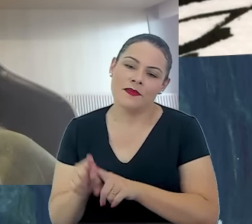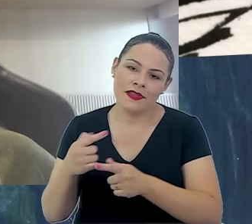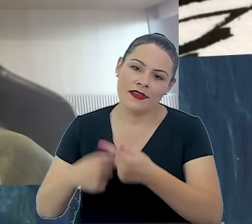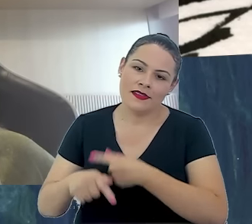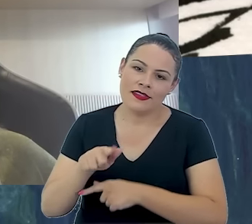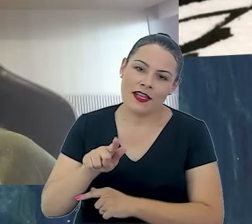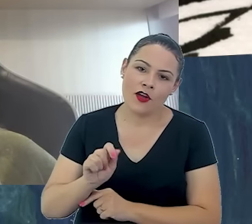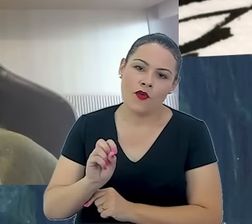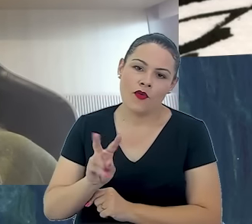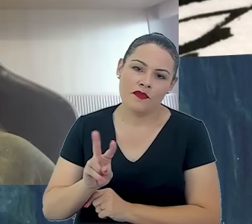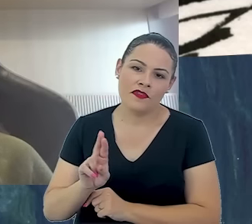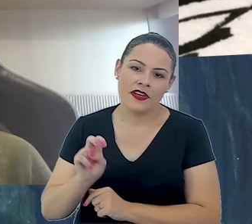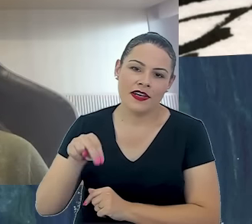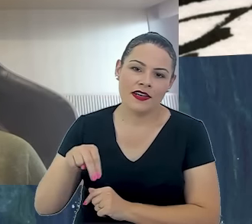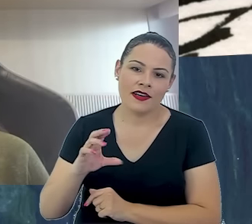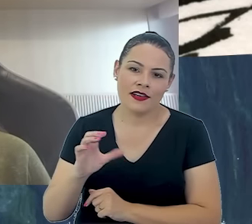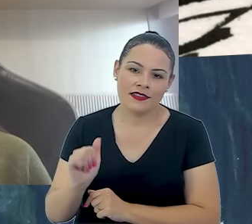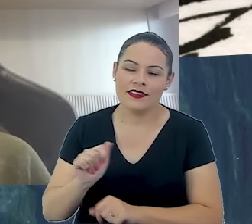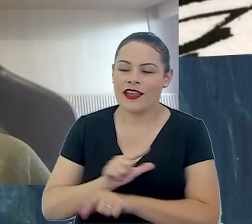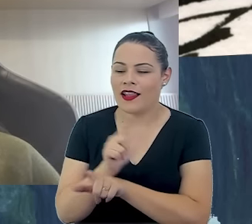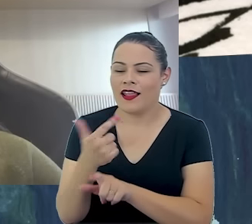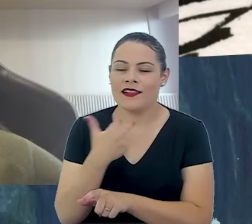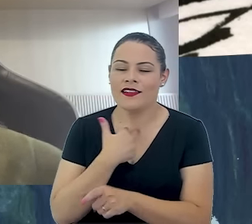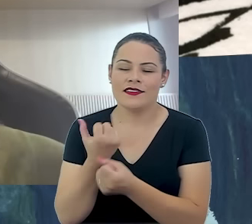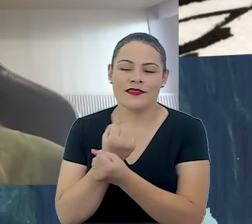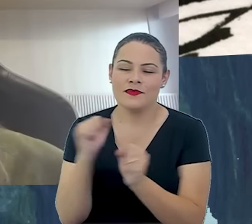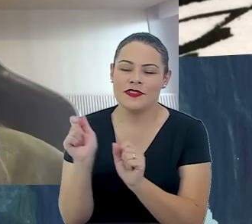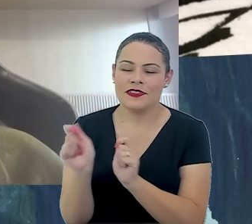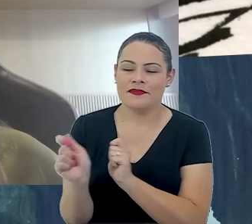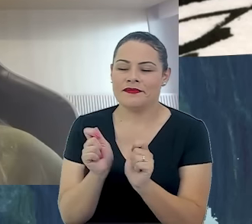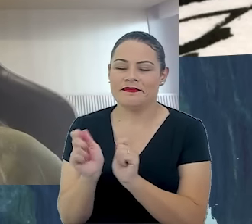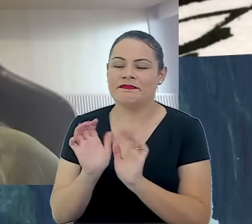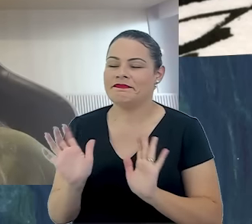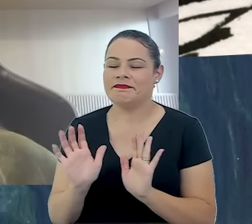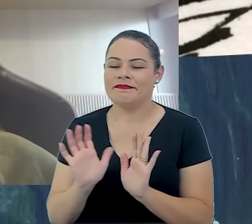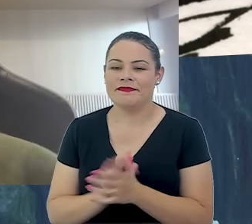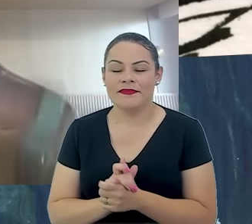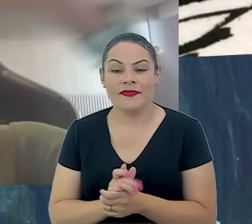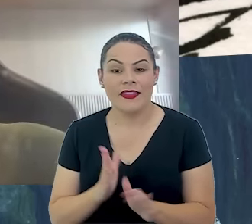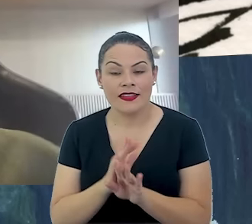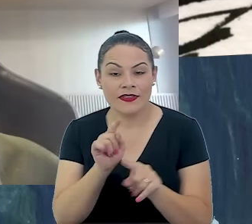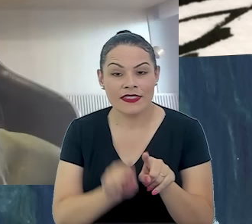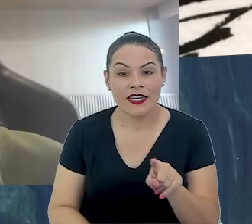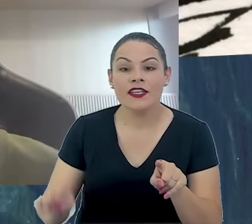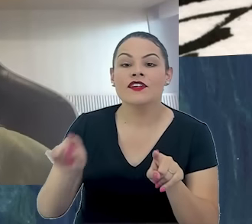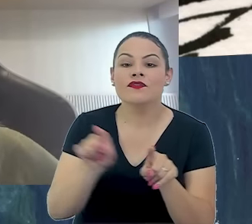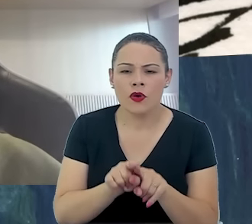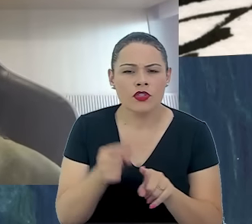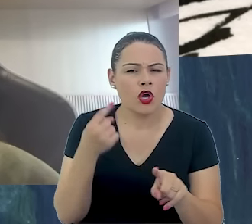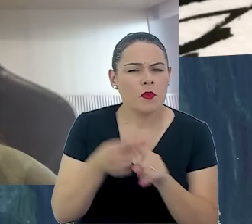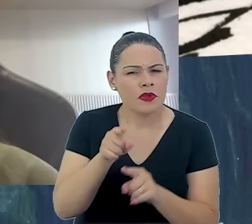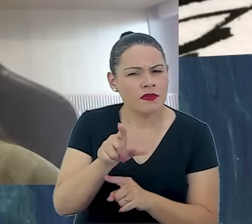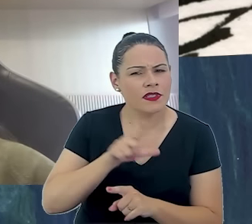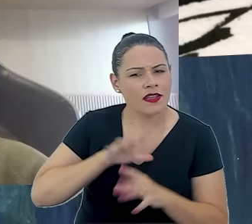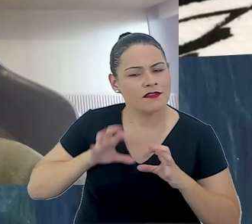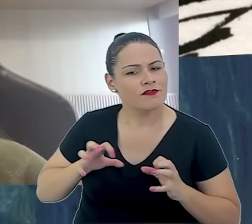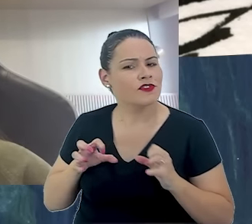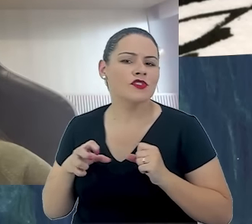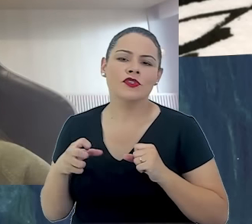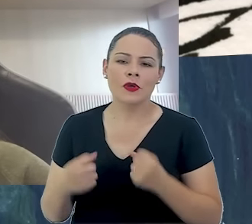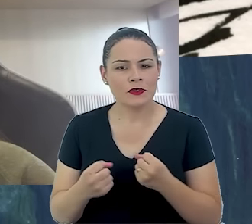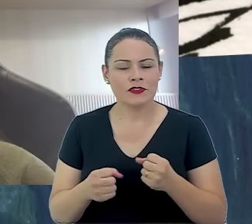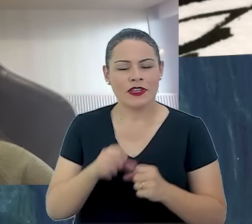governança né que obviamente para nós é inegociável eh e e aí volta naquilo né do por você tem que se